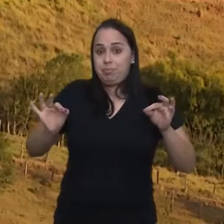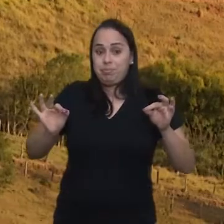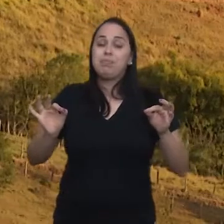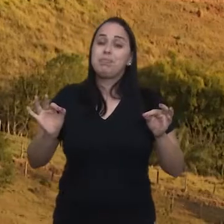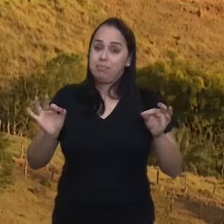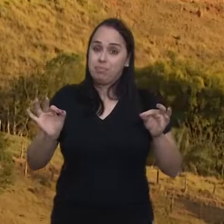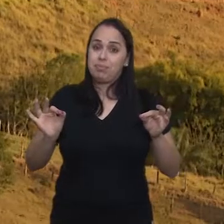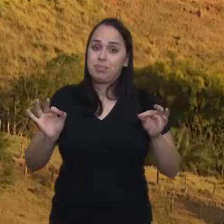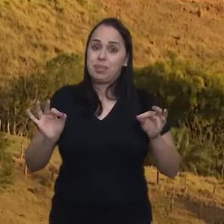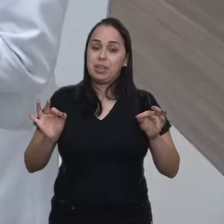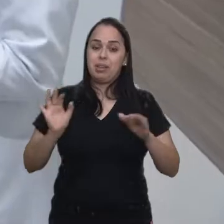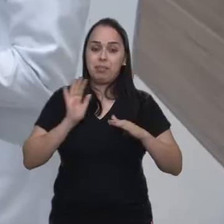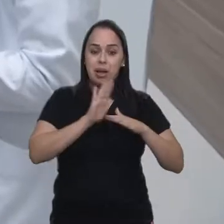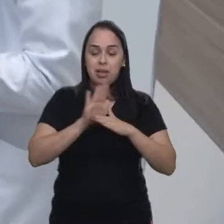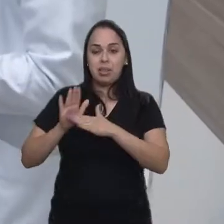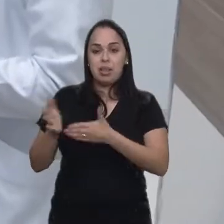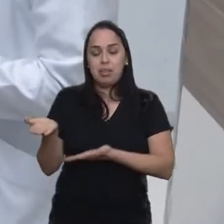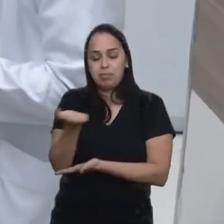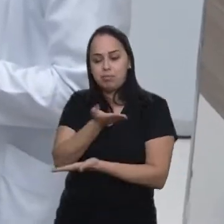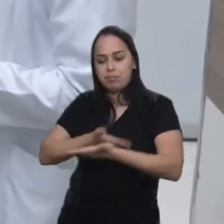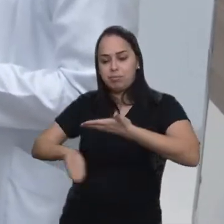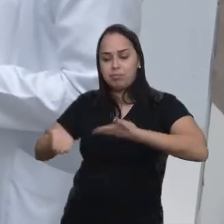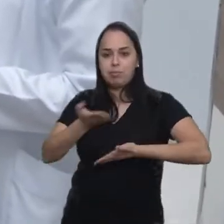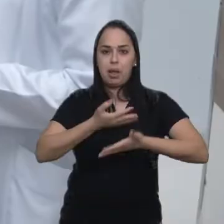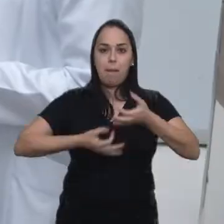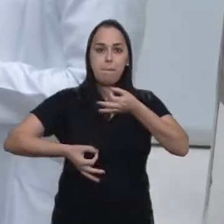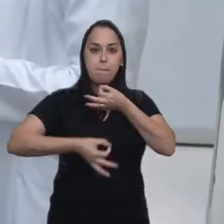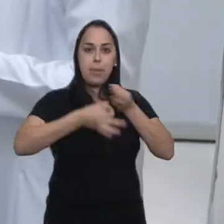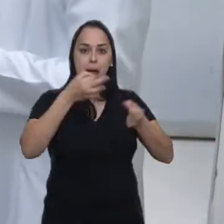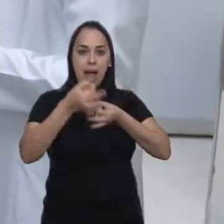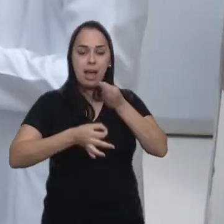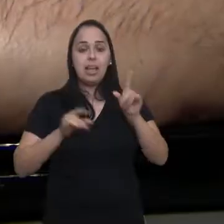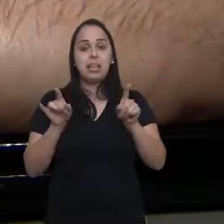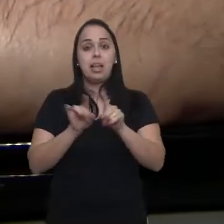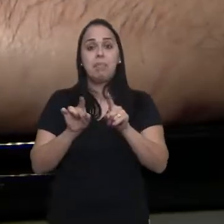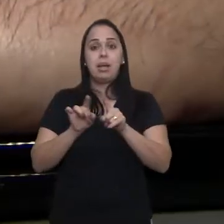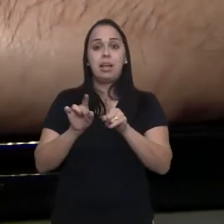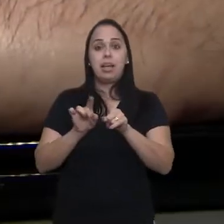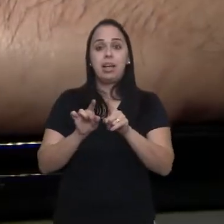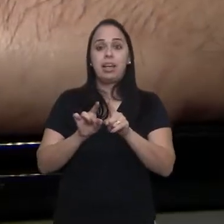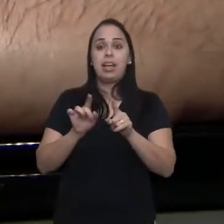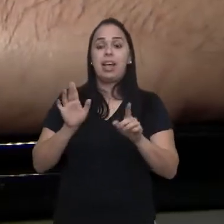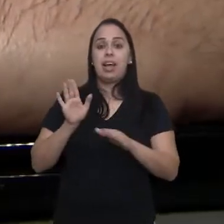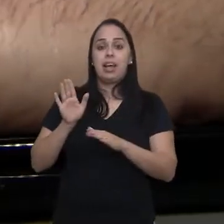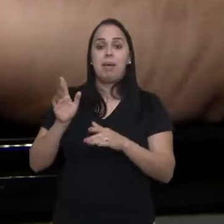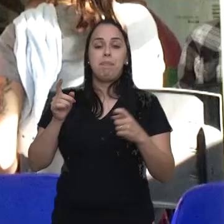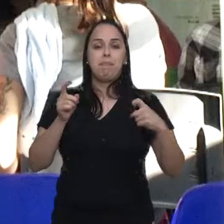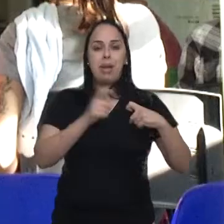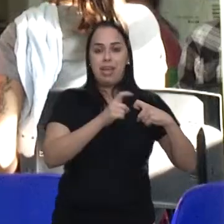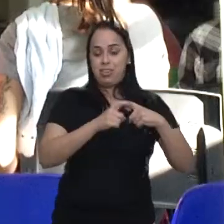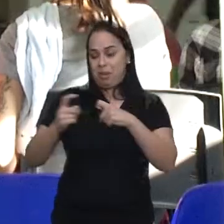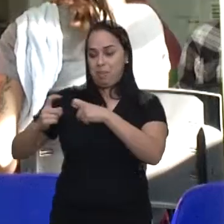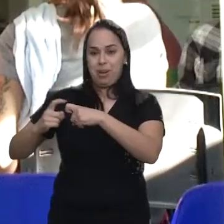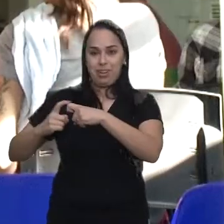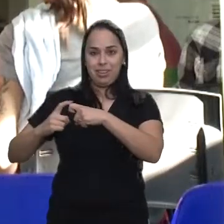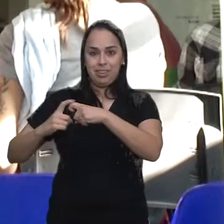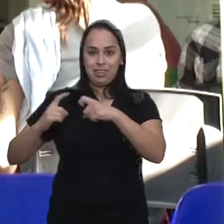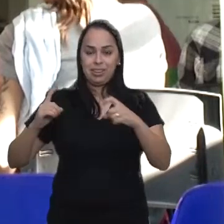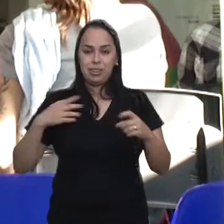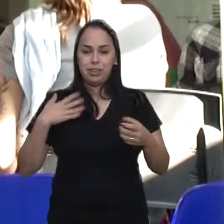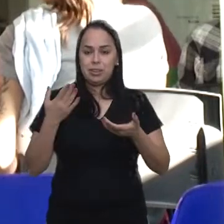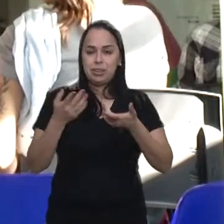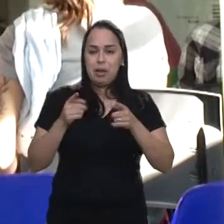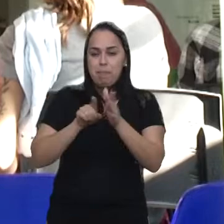locais de difícil acesso, a troca de informações e opiniões entre médicos para auxiliar o diagnóstico e a realização